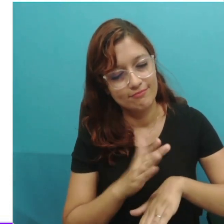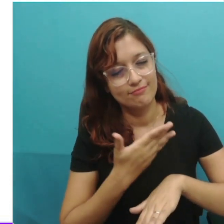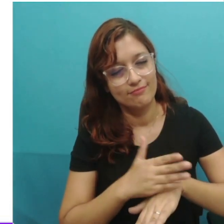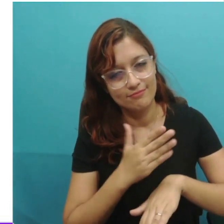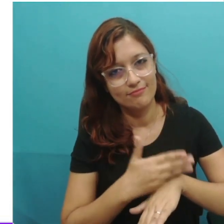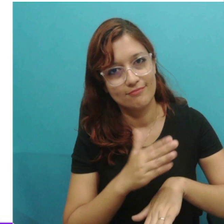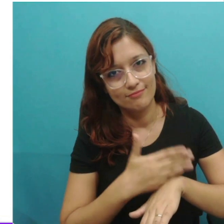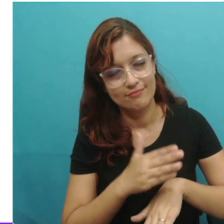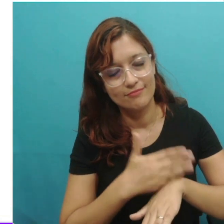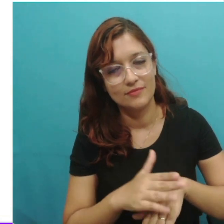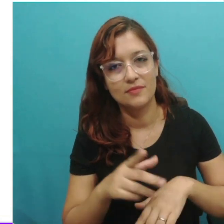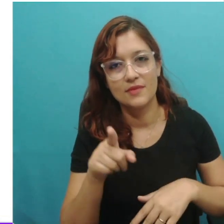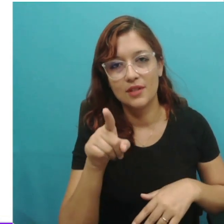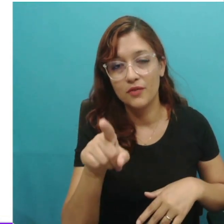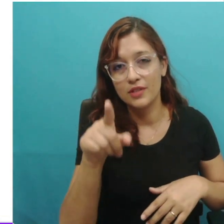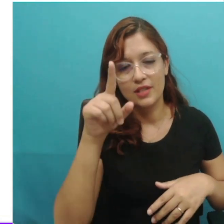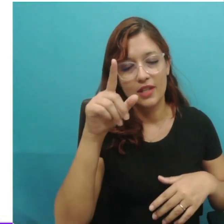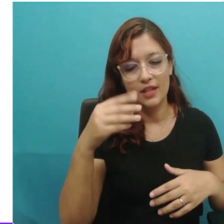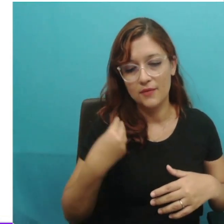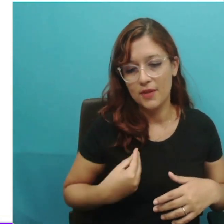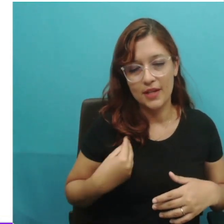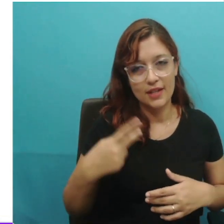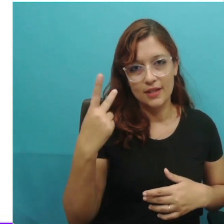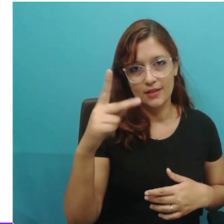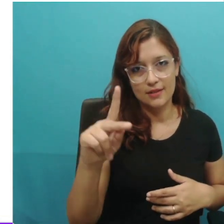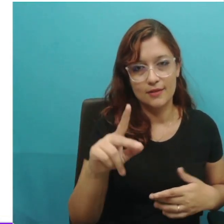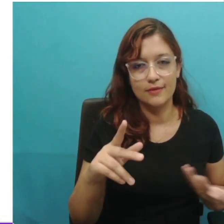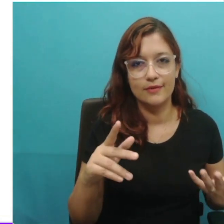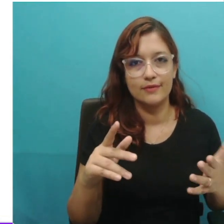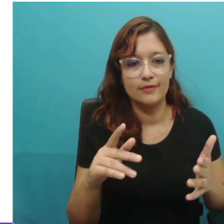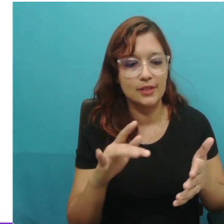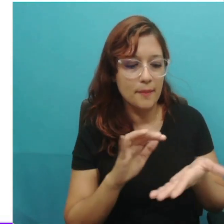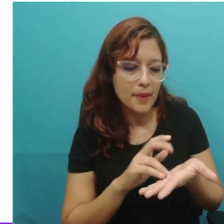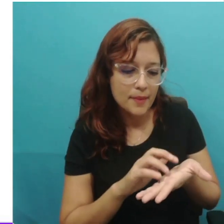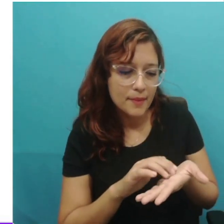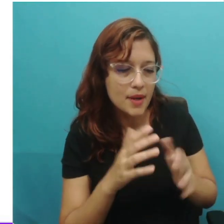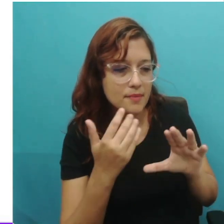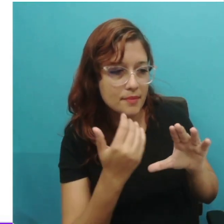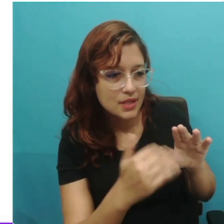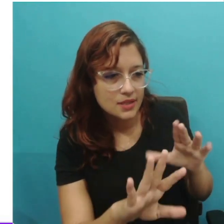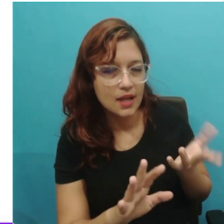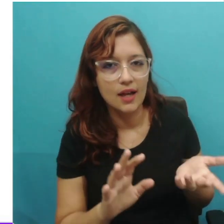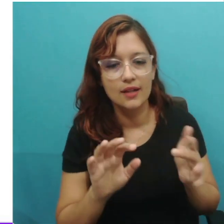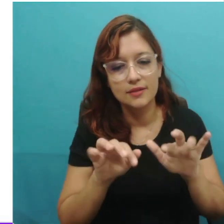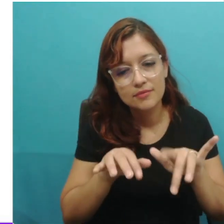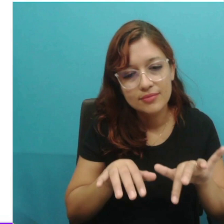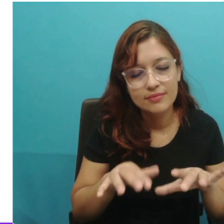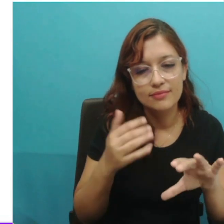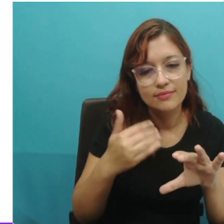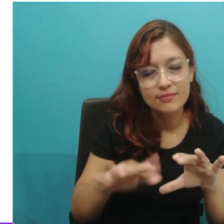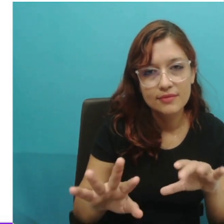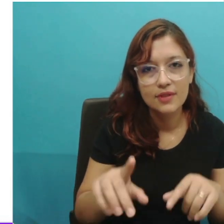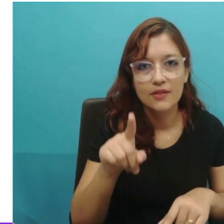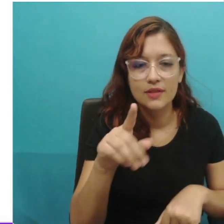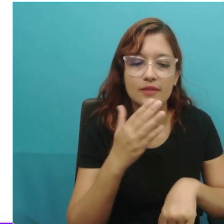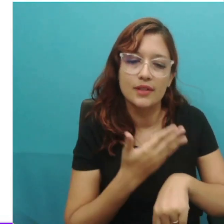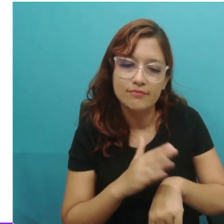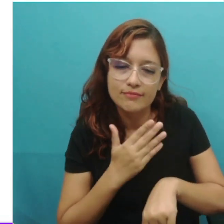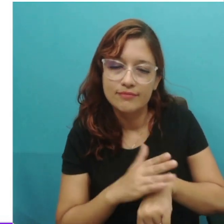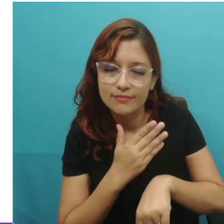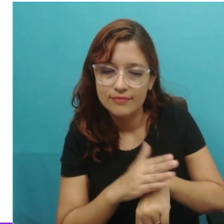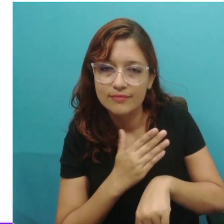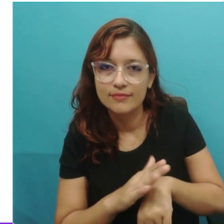Não. Você tem que praticar. E também tem que usar no seu dia a dia.